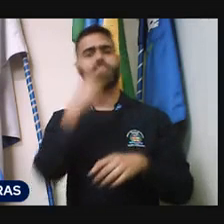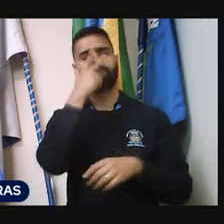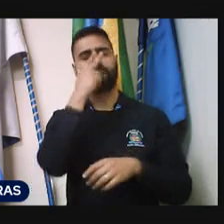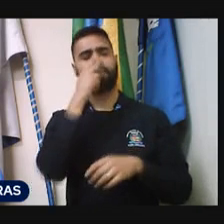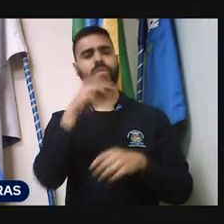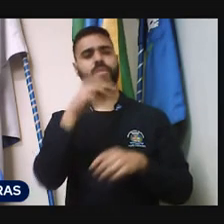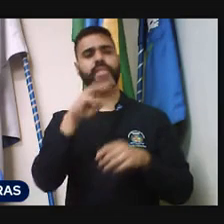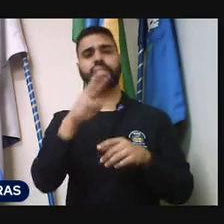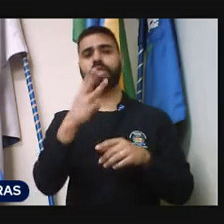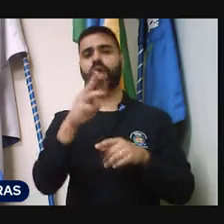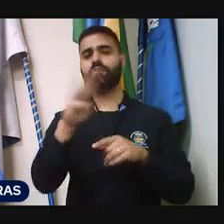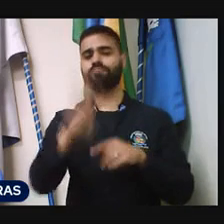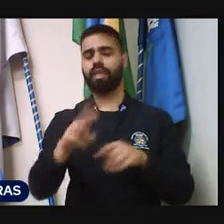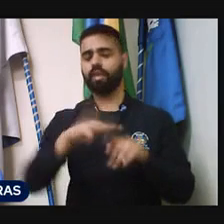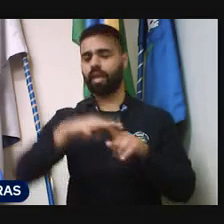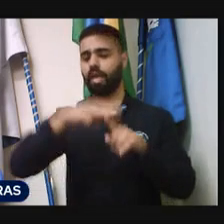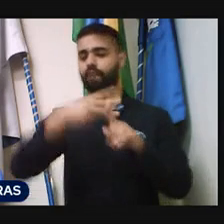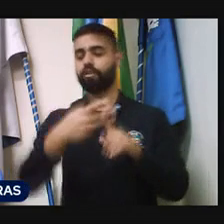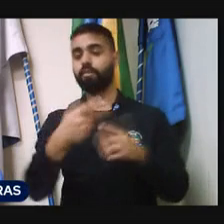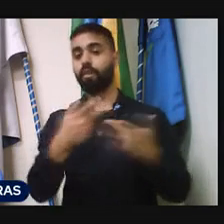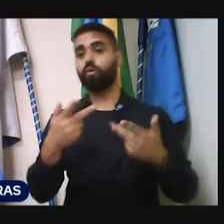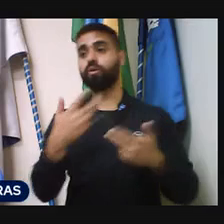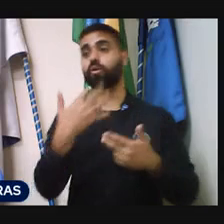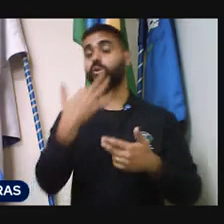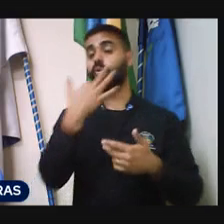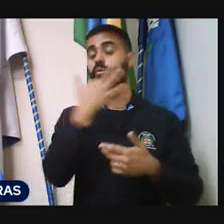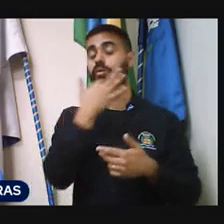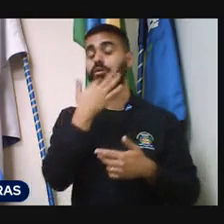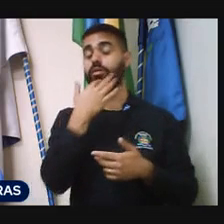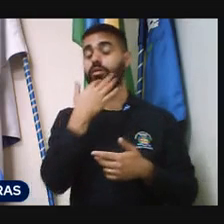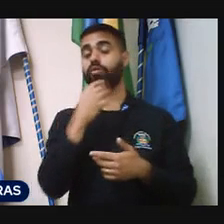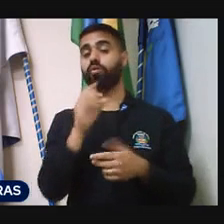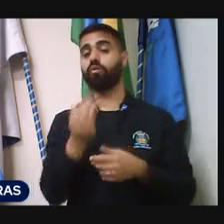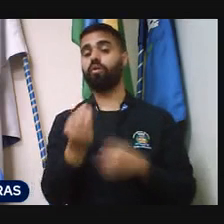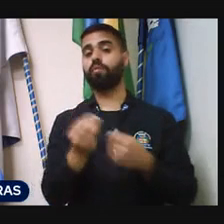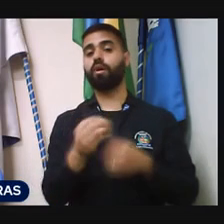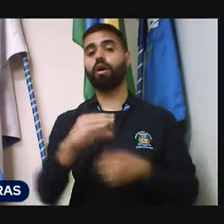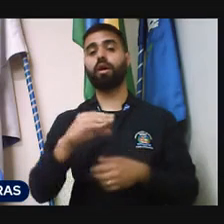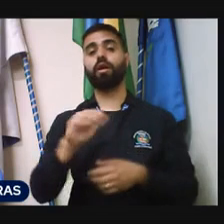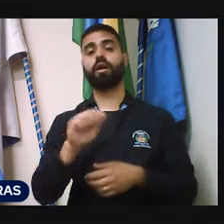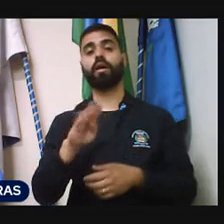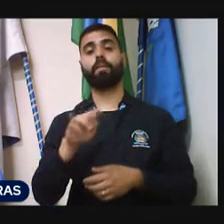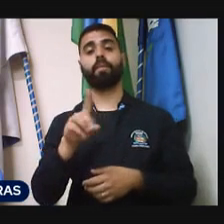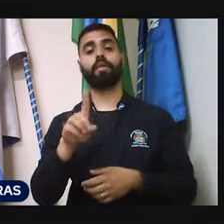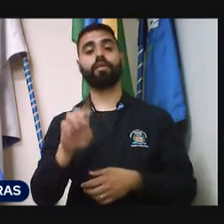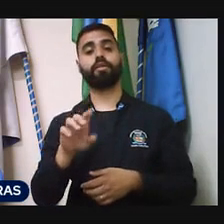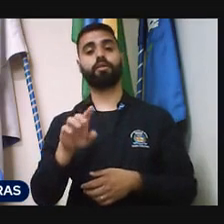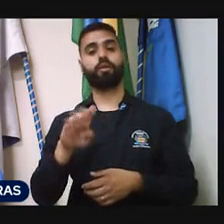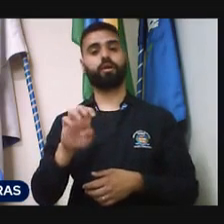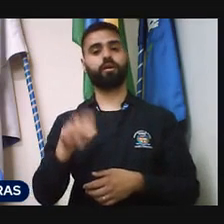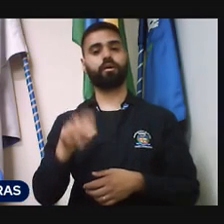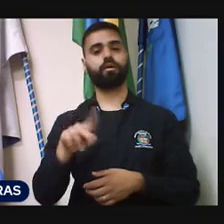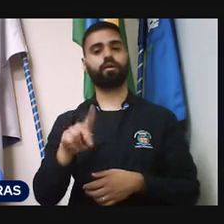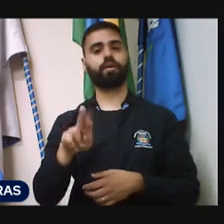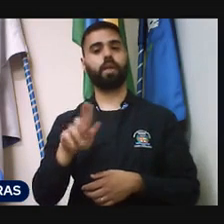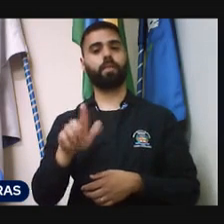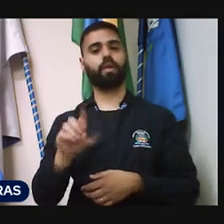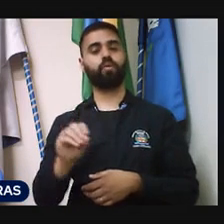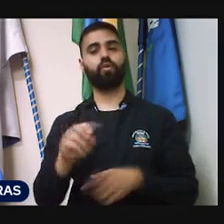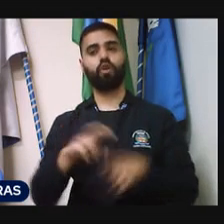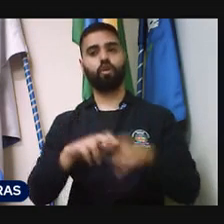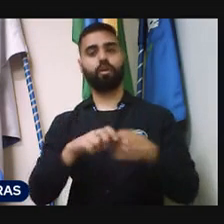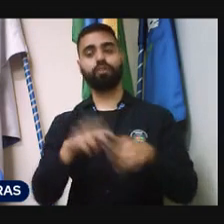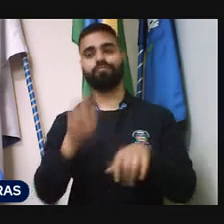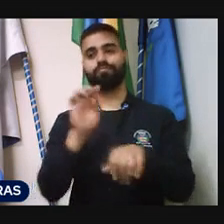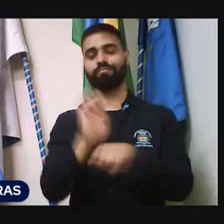o qual infelizmente é popularmente conhecido como cabide de emprego desse modo o estado desenvolve